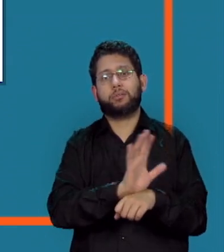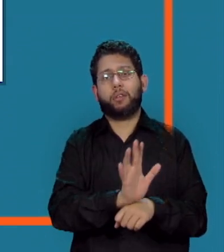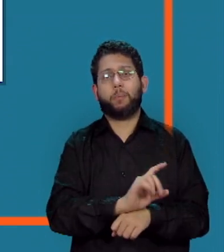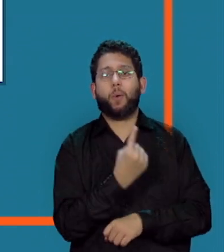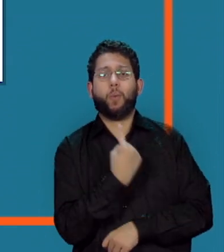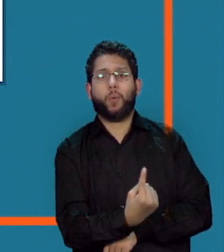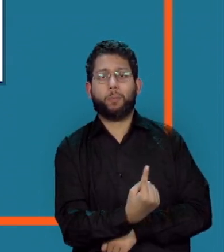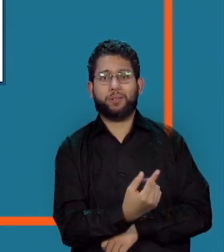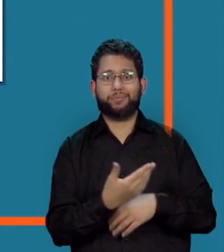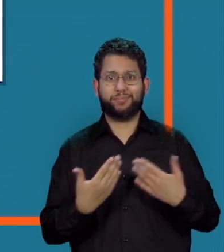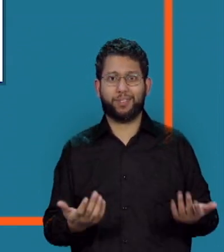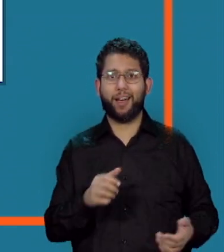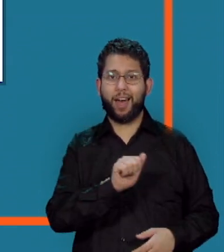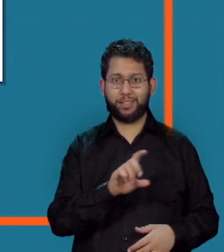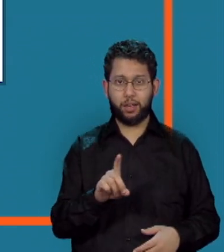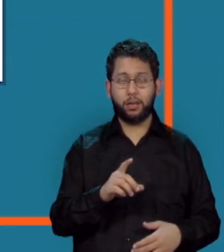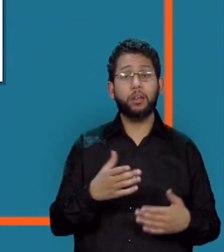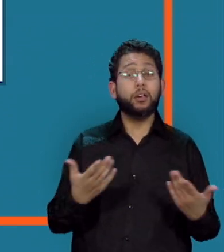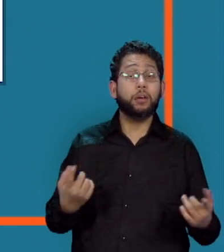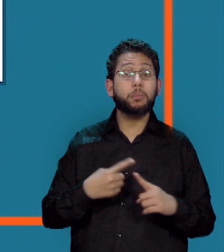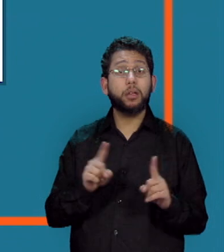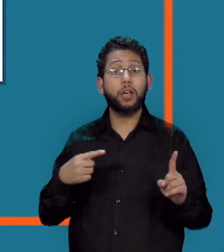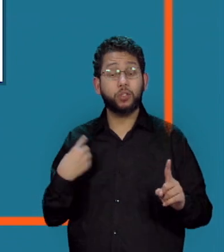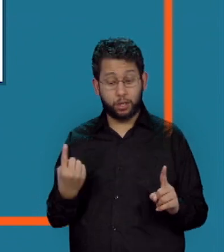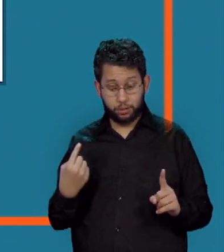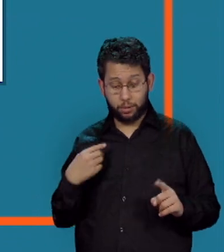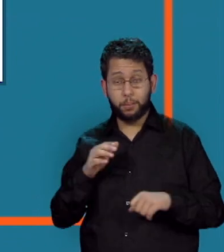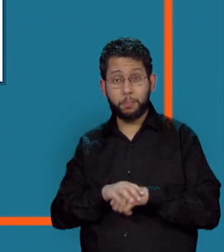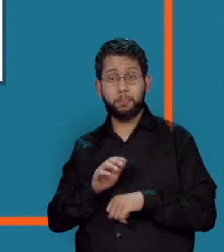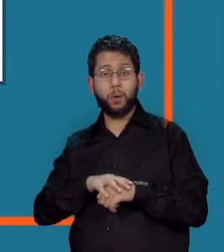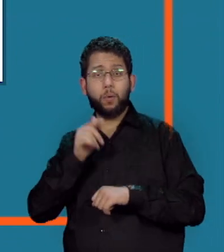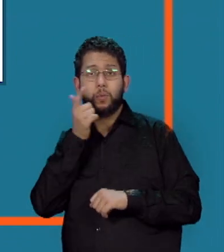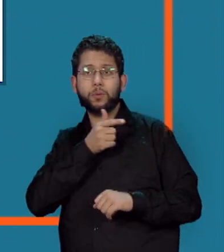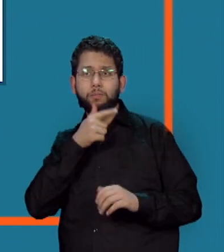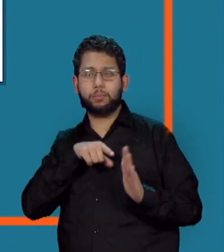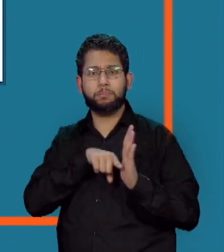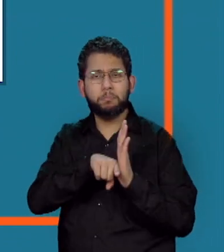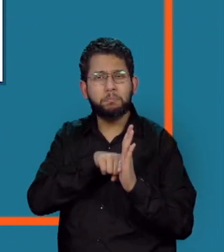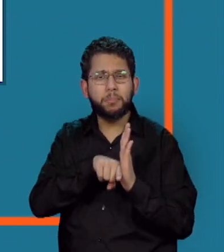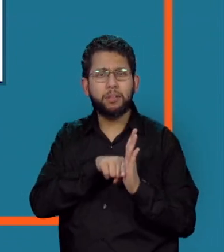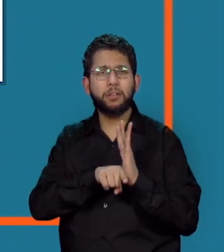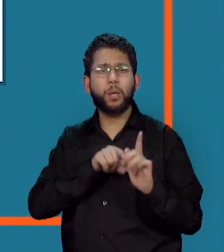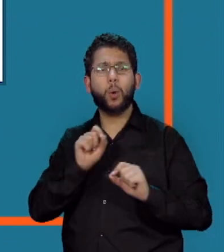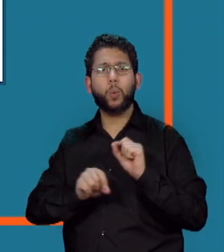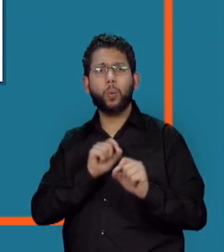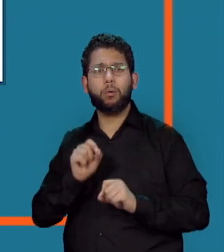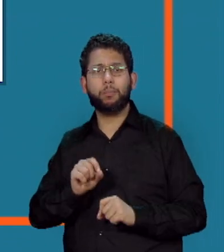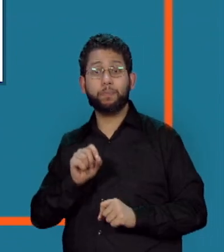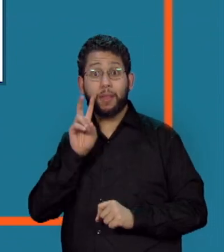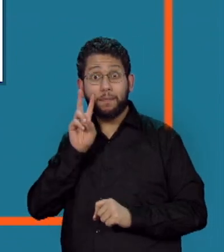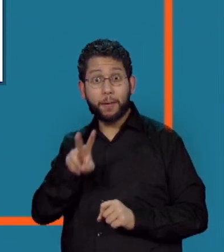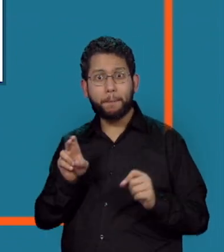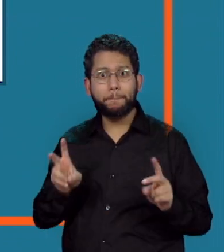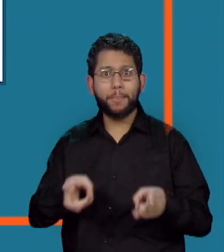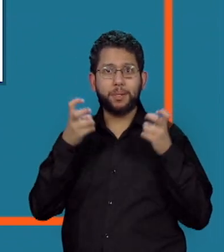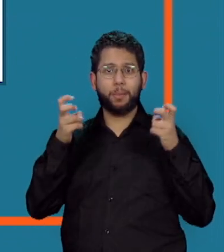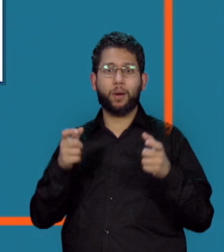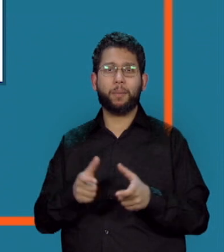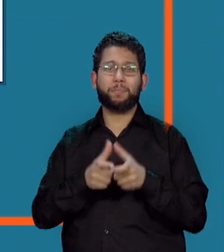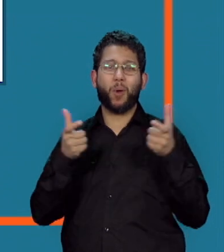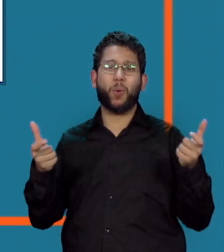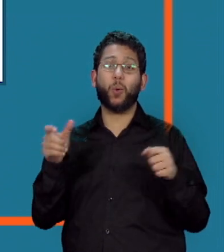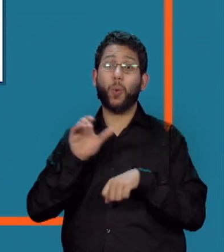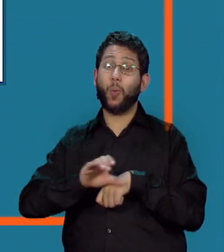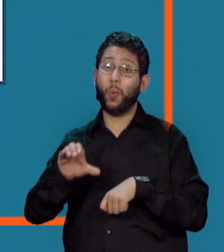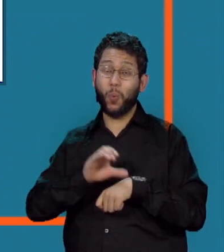títulos, disciplinas relacionadas à gestão e negócios, tipo de formação nas escolas e distribuição dos cursos pelo país. Estão na